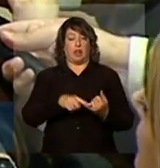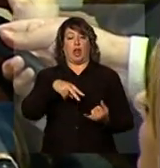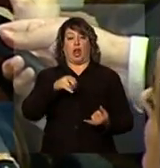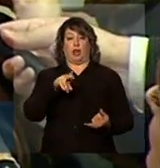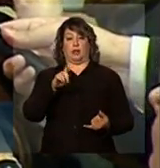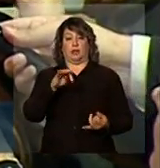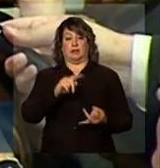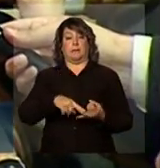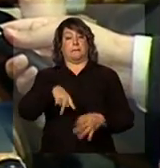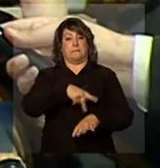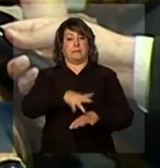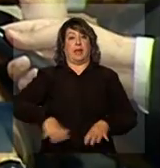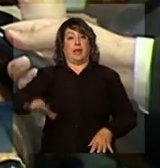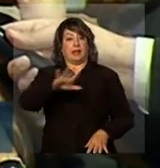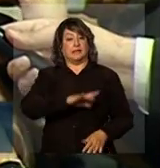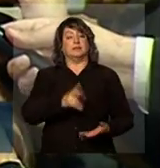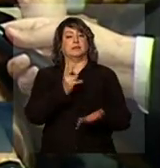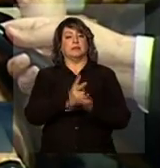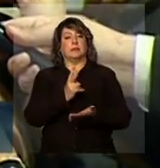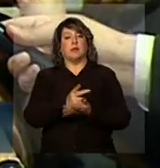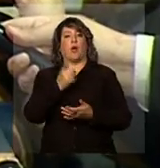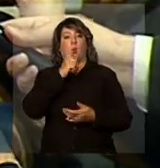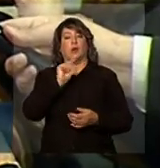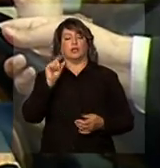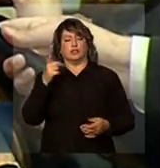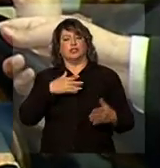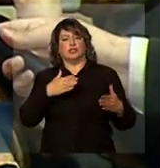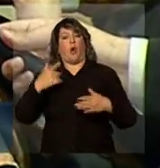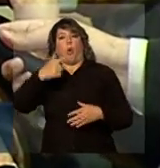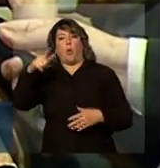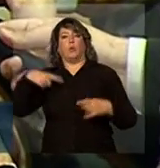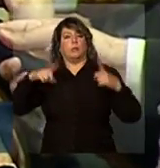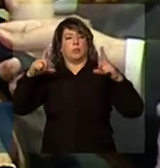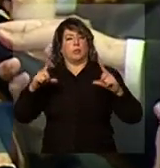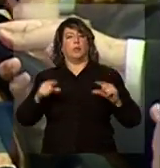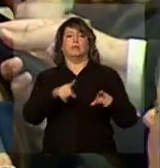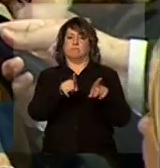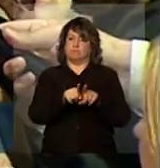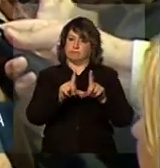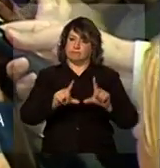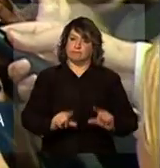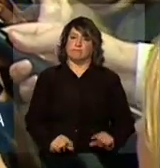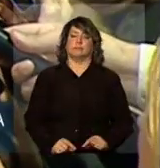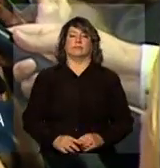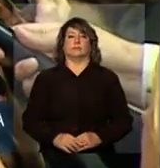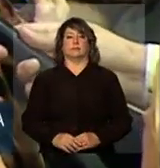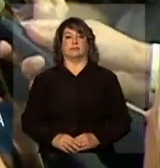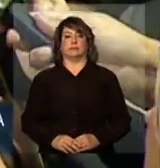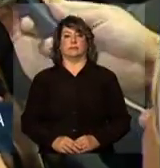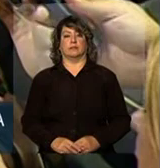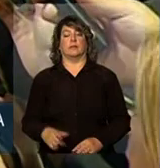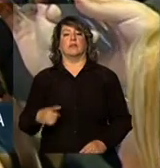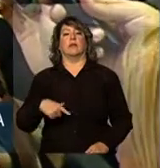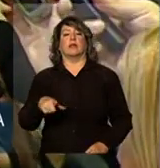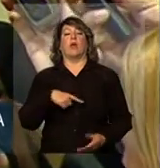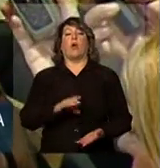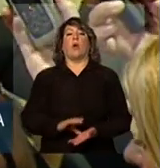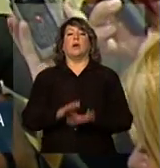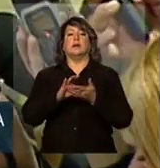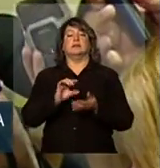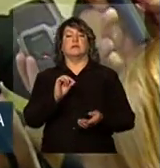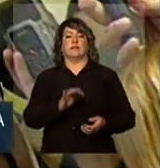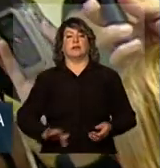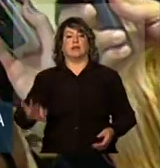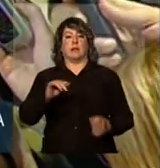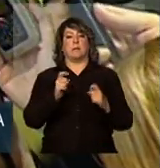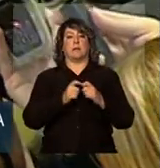mesmos indicadores que a gente já vem conseguindo obter com sucesso em outras regiões o conselho federal de medicina divulgou ontem uma pesquisa que